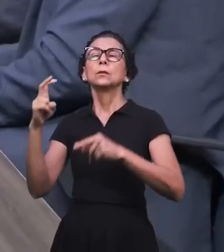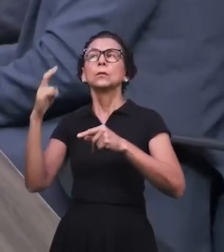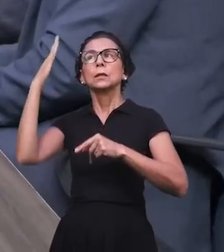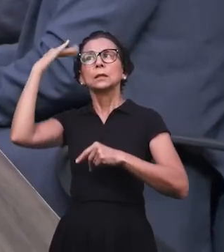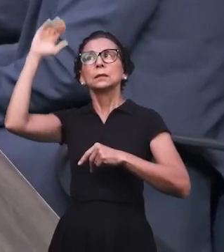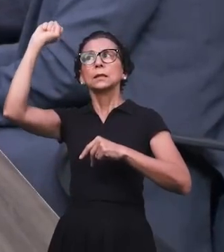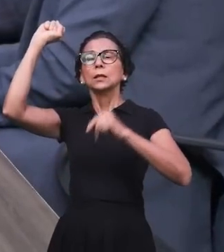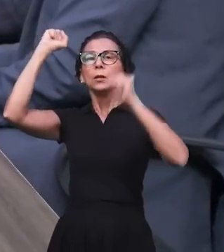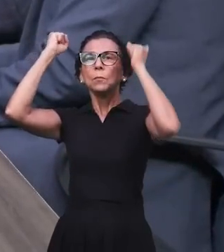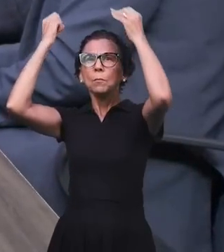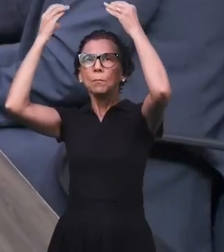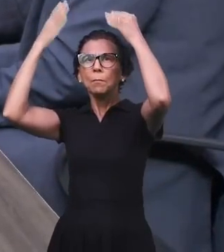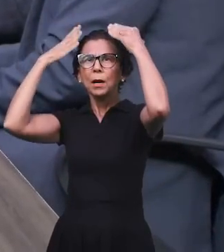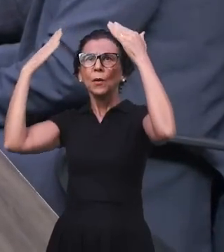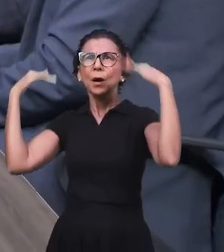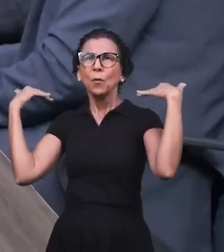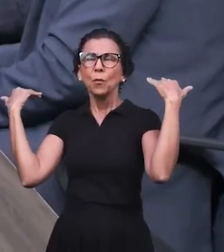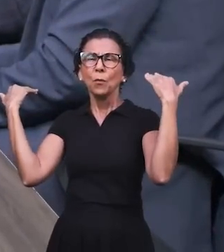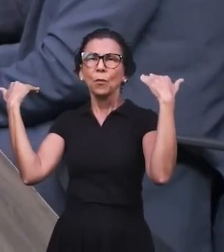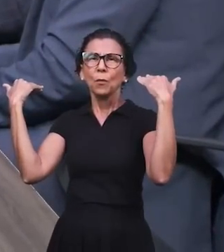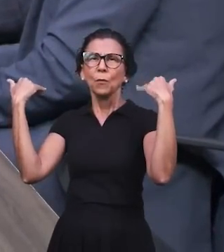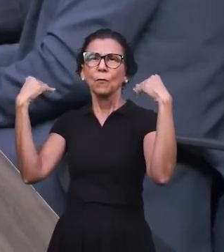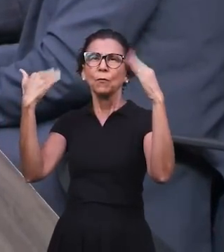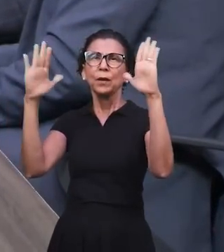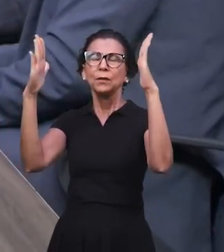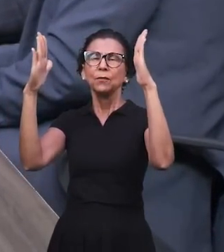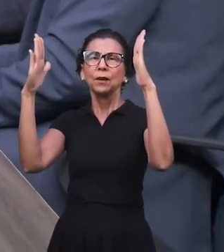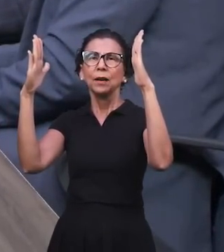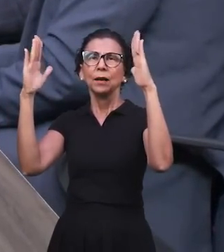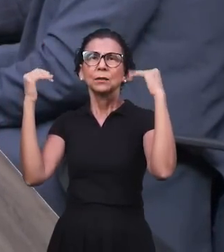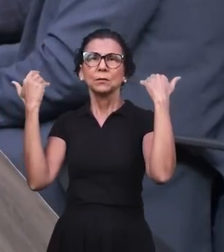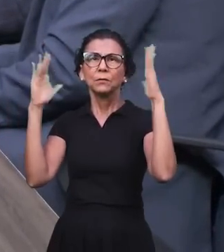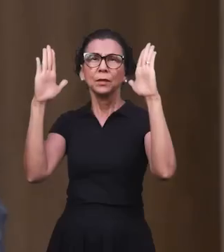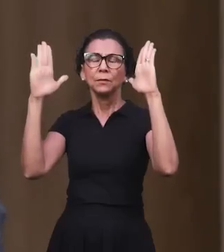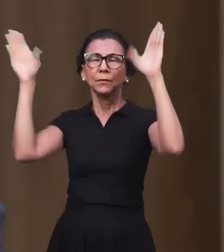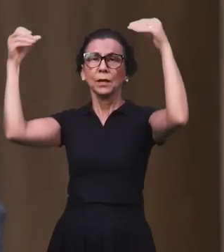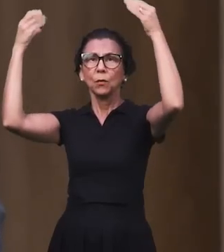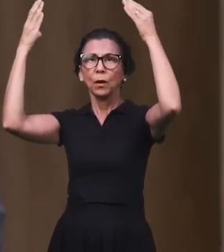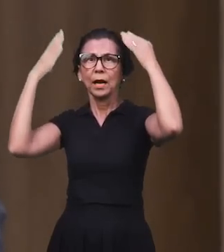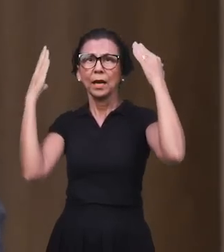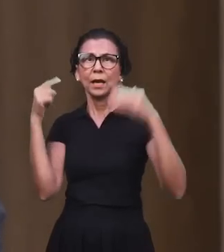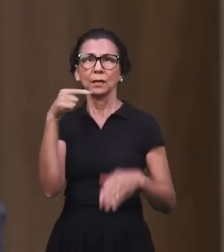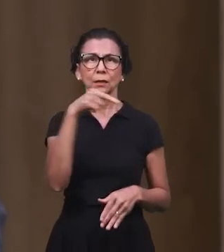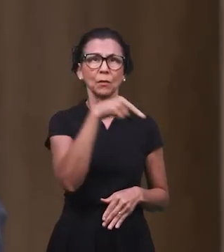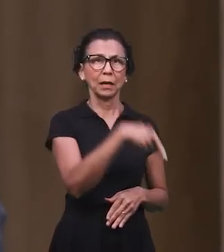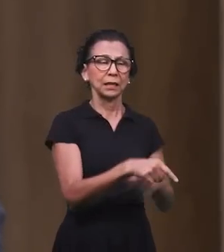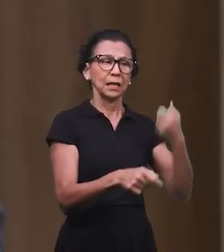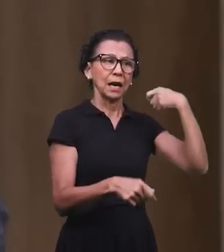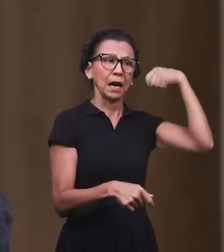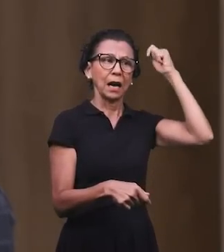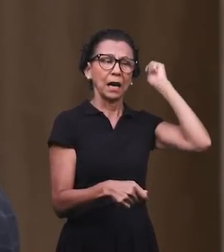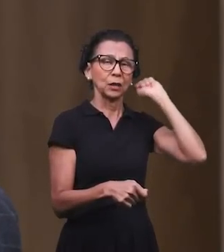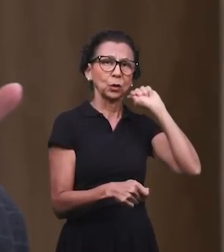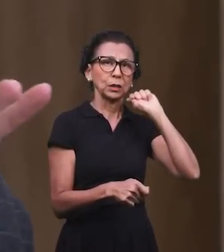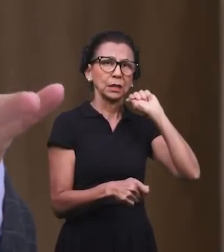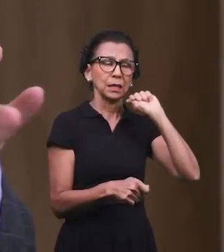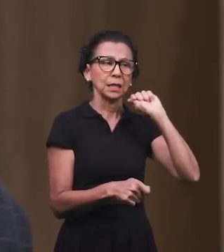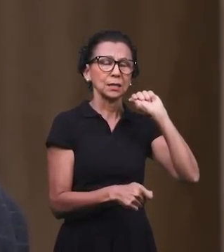dispersada. Então nós podemos afirmar que, se estamos vivendo a profecia, o rei Jesus vem, não